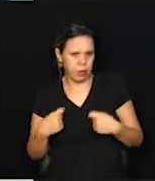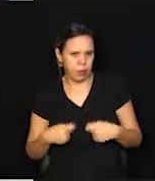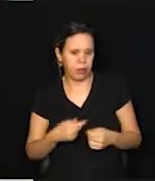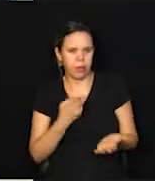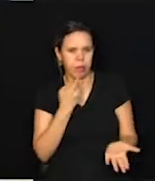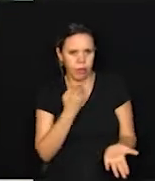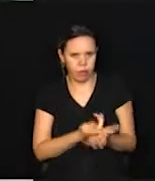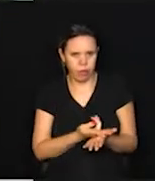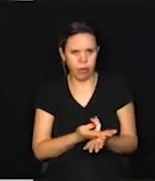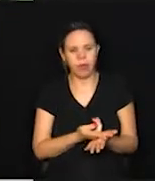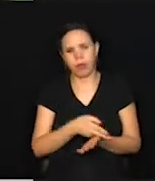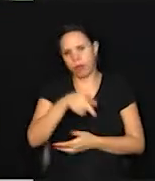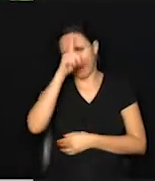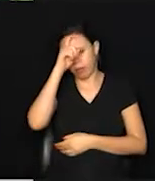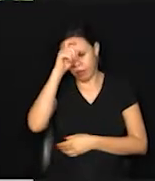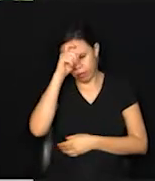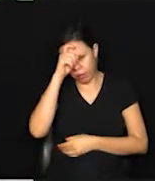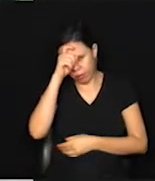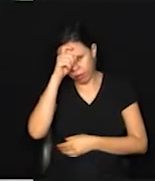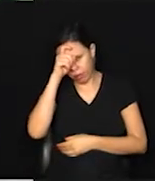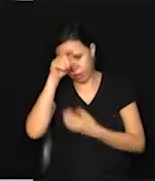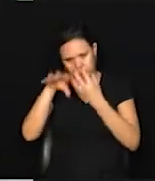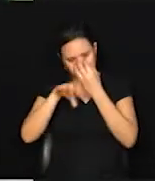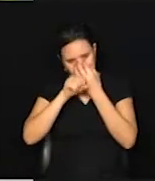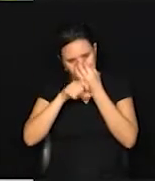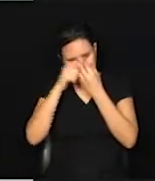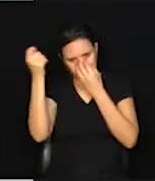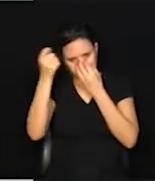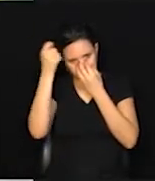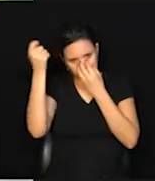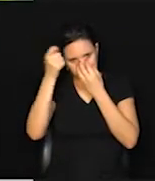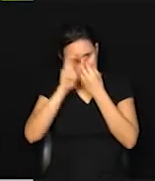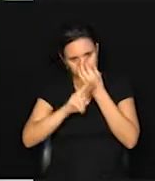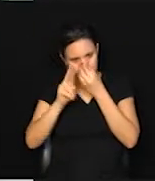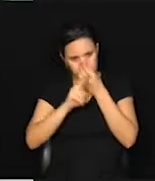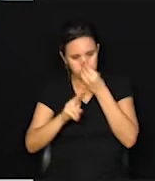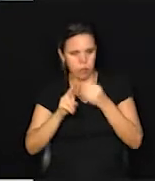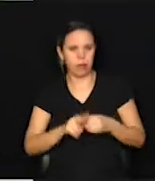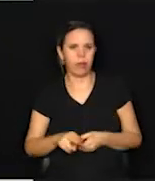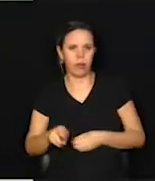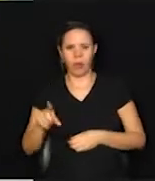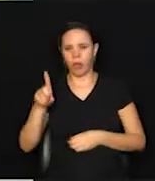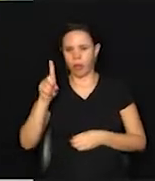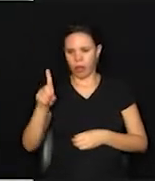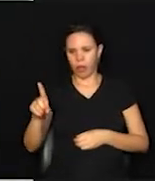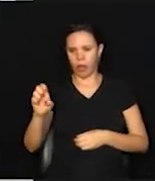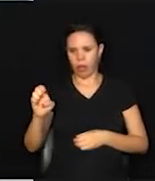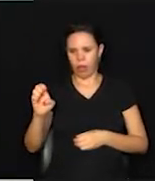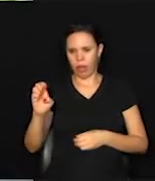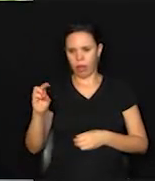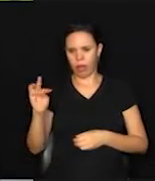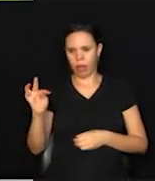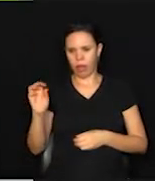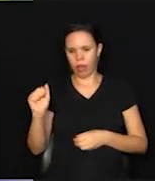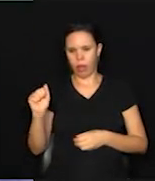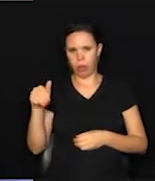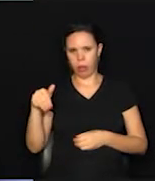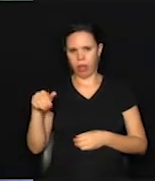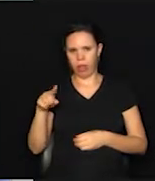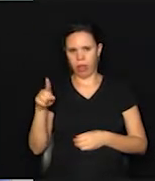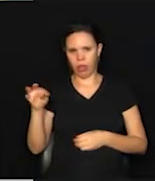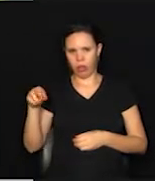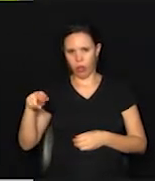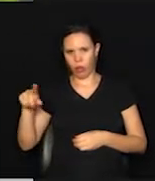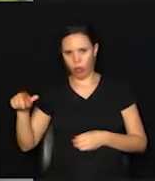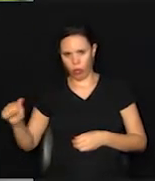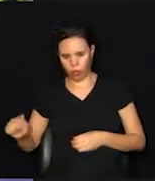internação hospitalar, que evoluem com síndrome respiratória aguda grave, o uso da dexametasona, né, que reduziu de fato a mortalidade nesses pacientes,